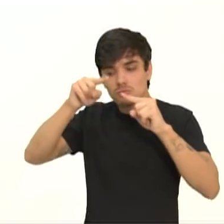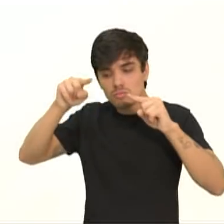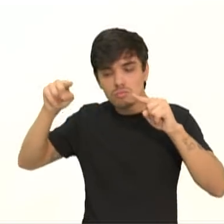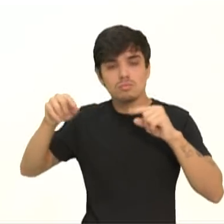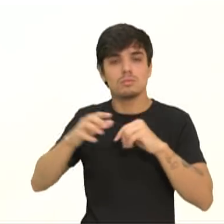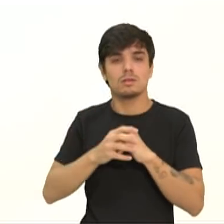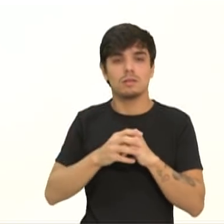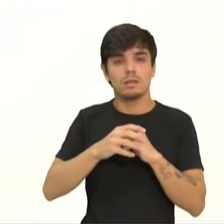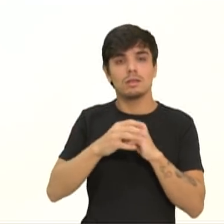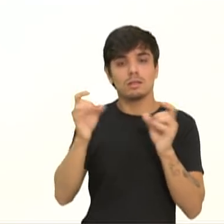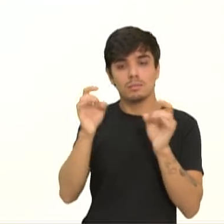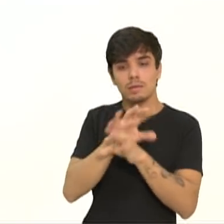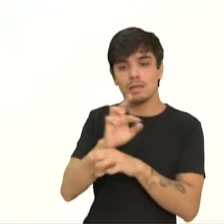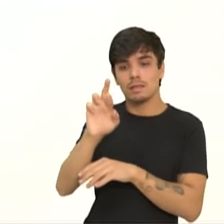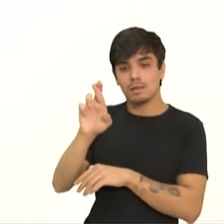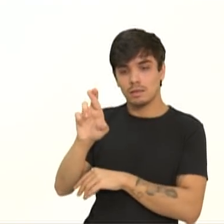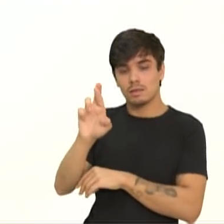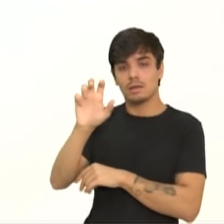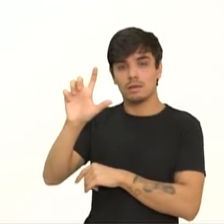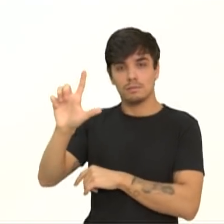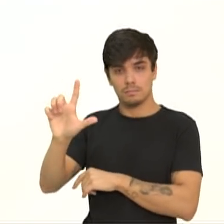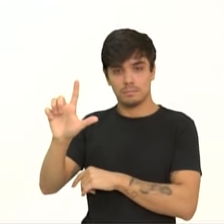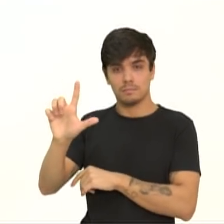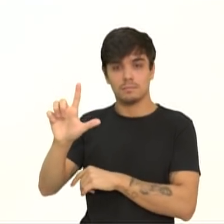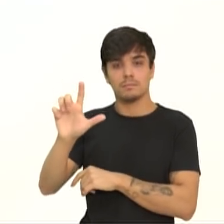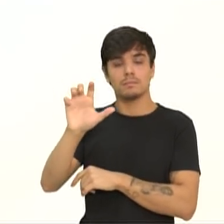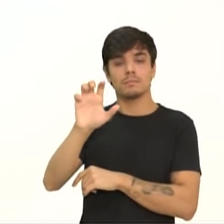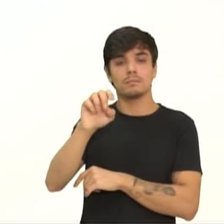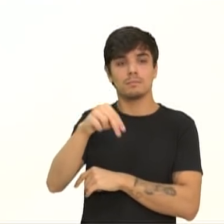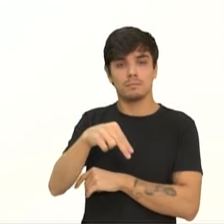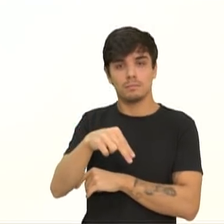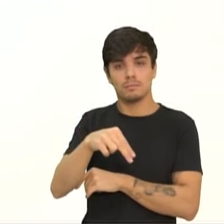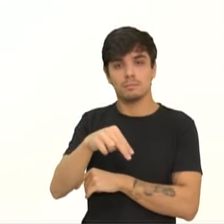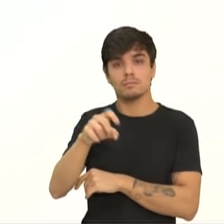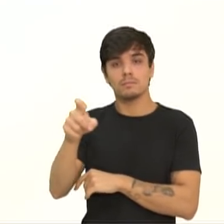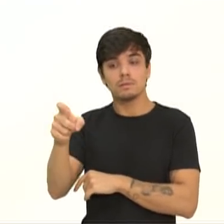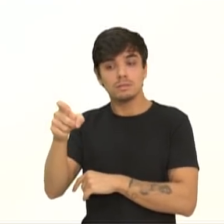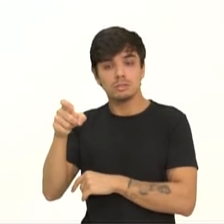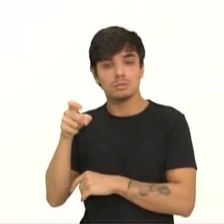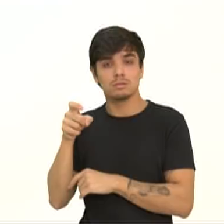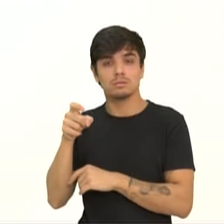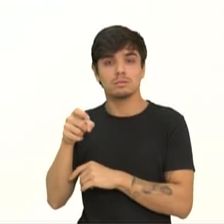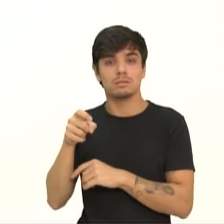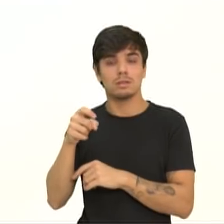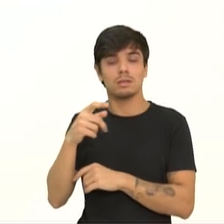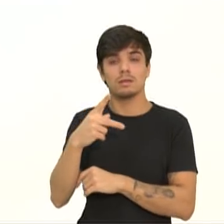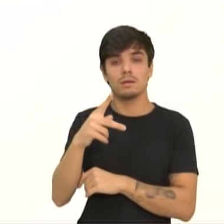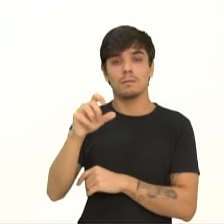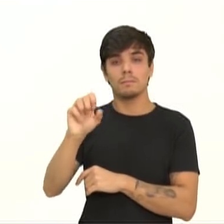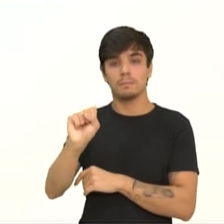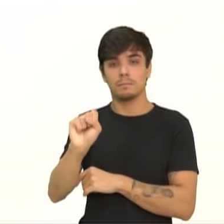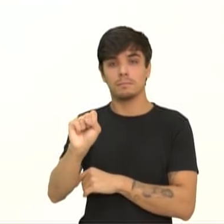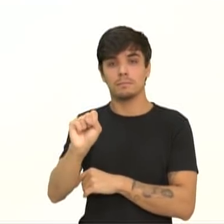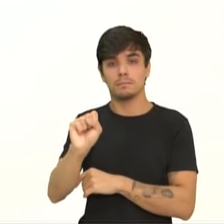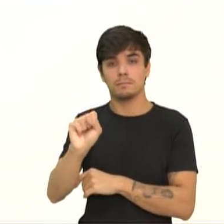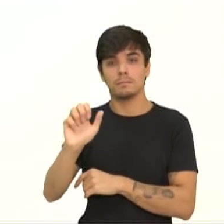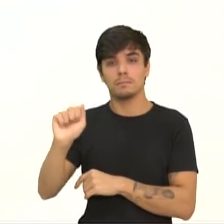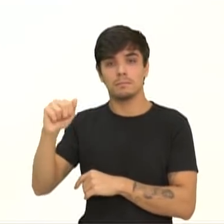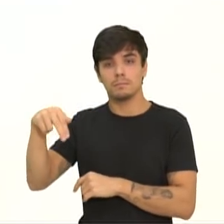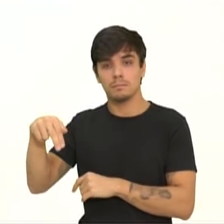em R, L, N, X, PS,